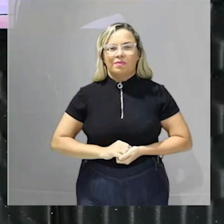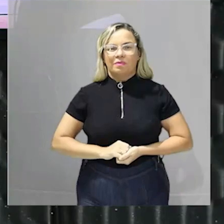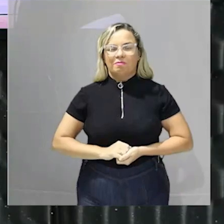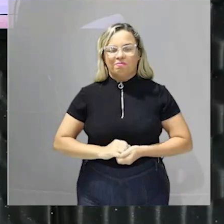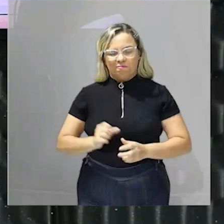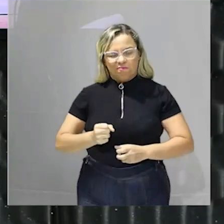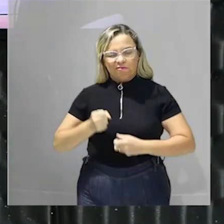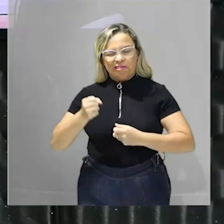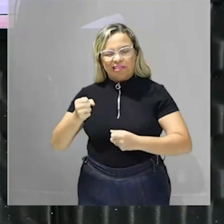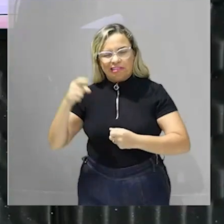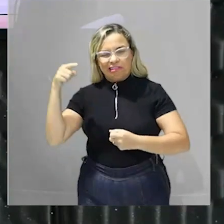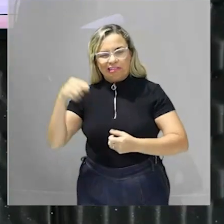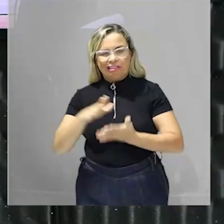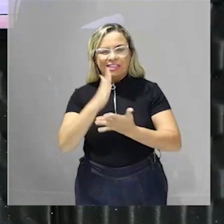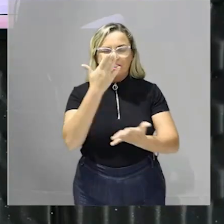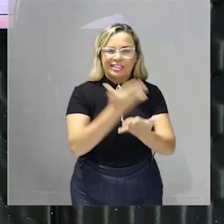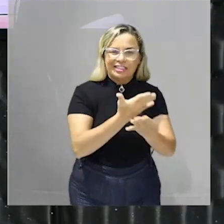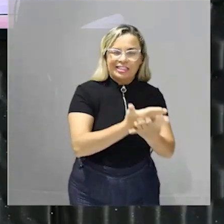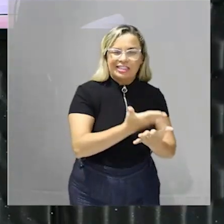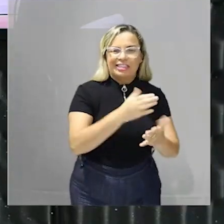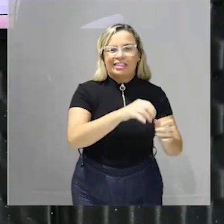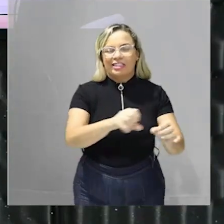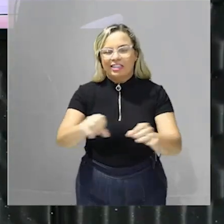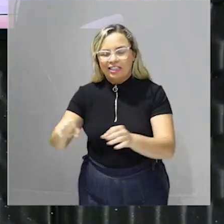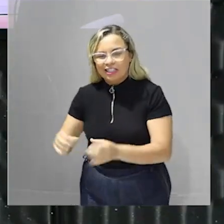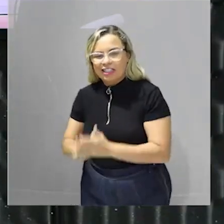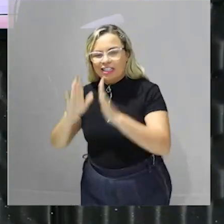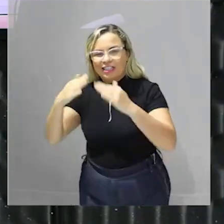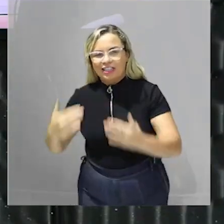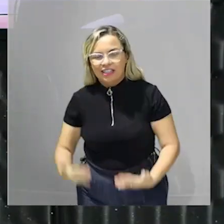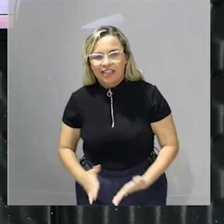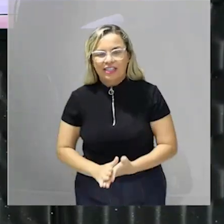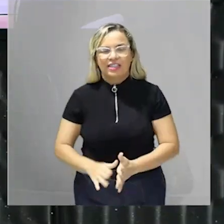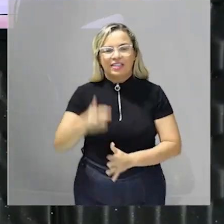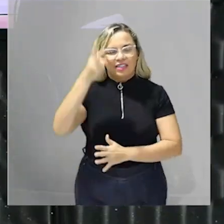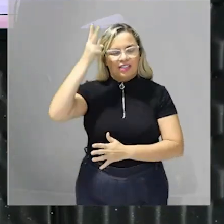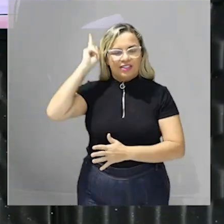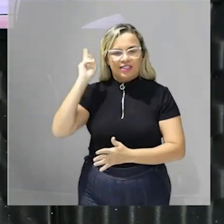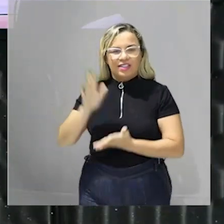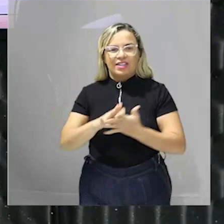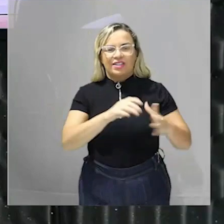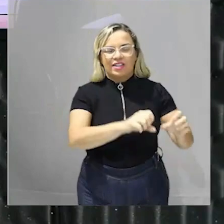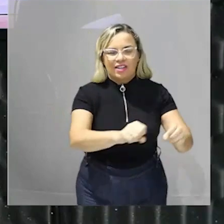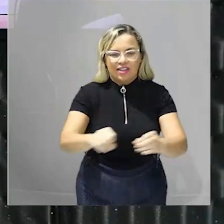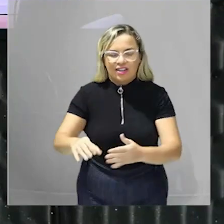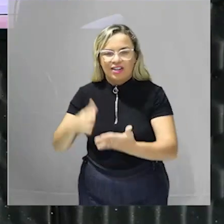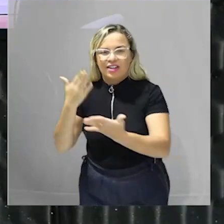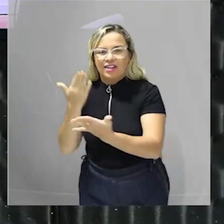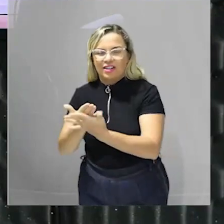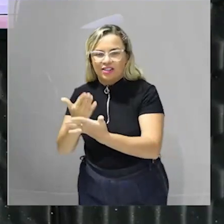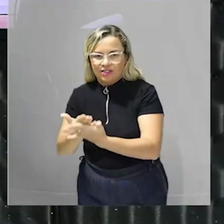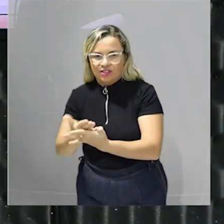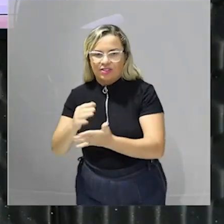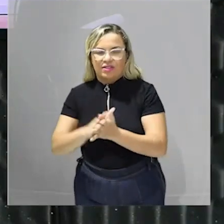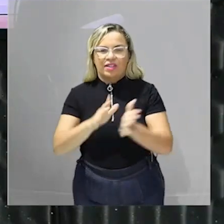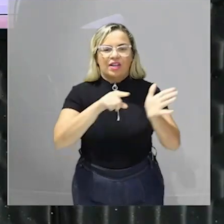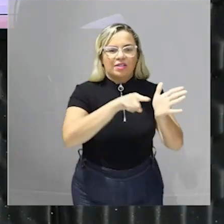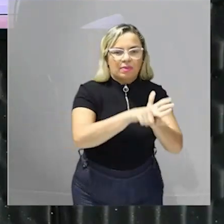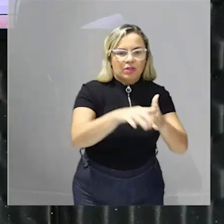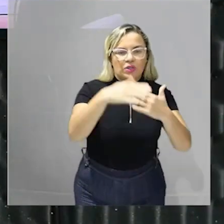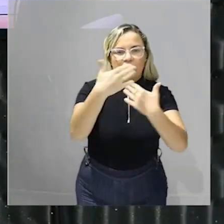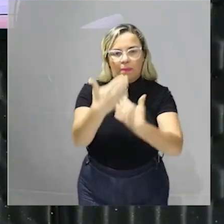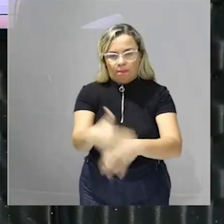aquele gás para os estudos de vocês, analisando questões de vestibulares, para ensinar vocês a estudar pelas questões,